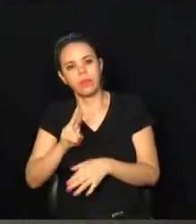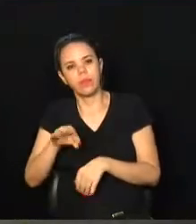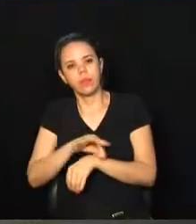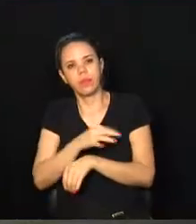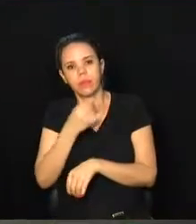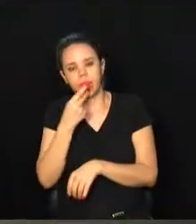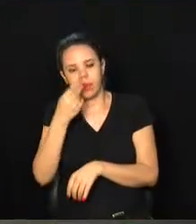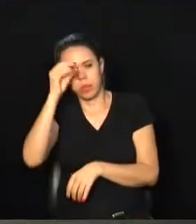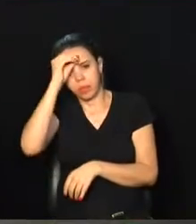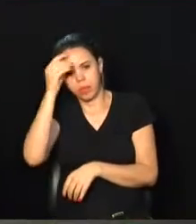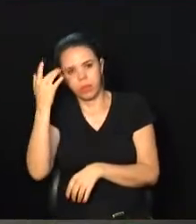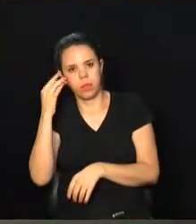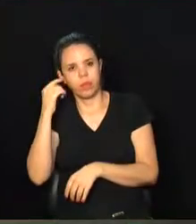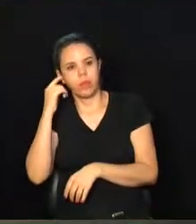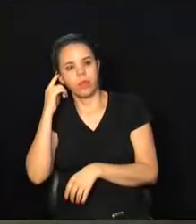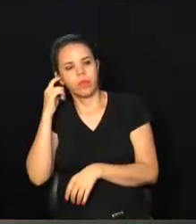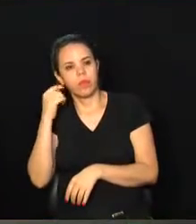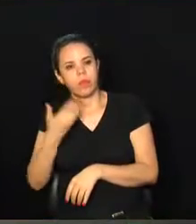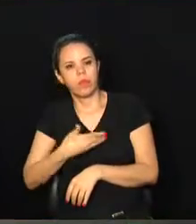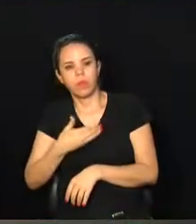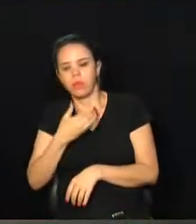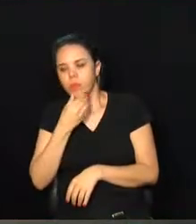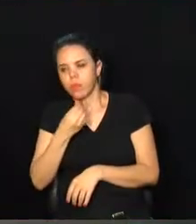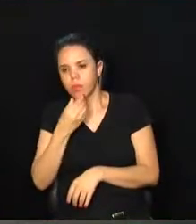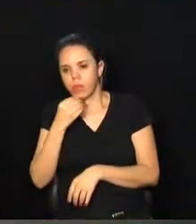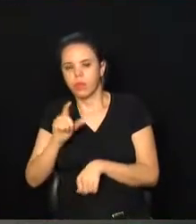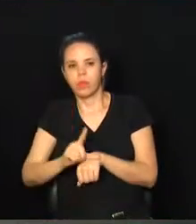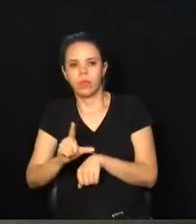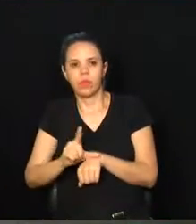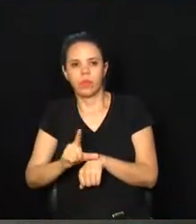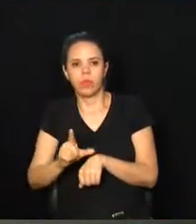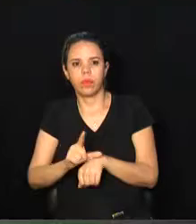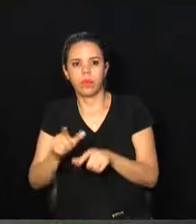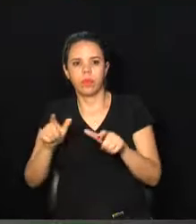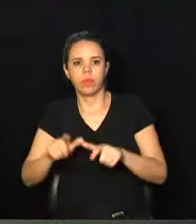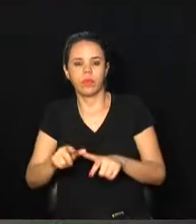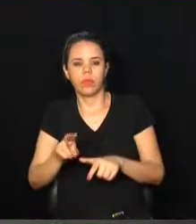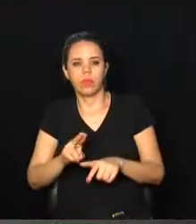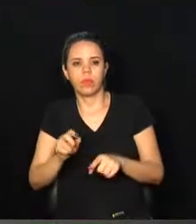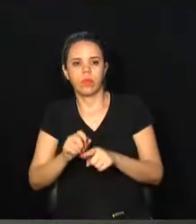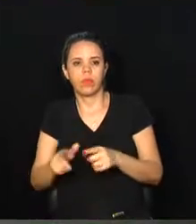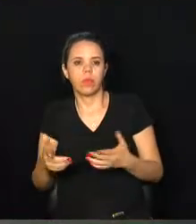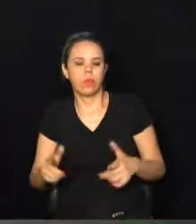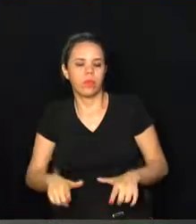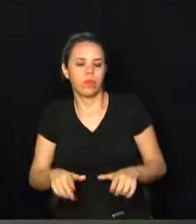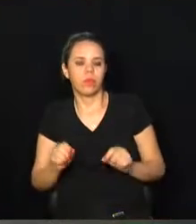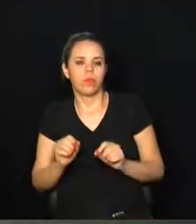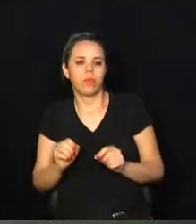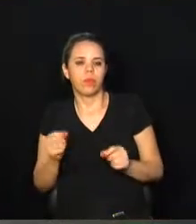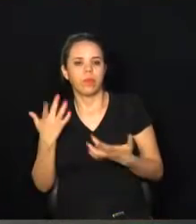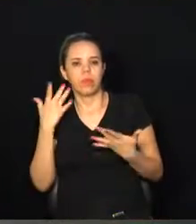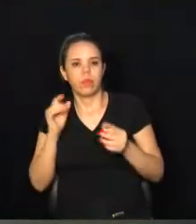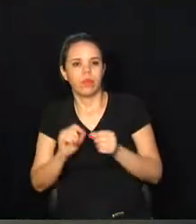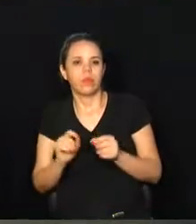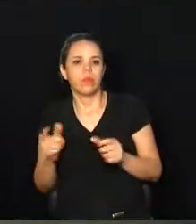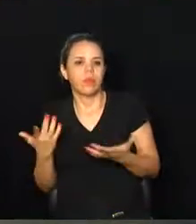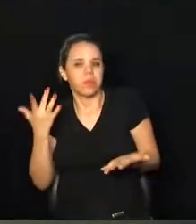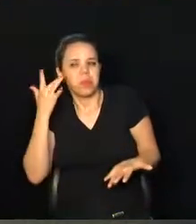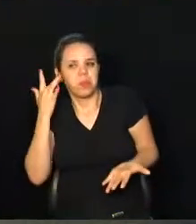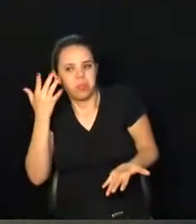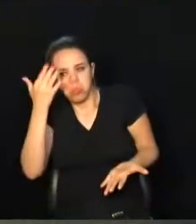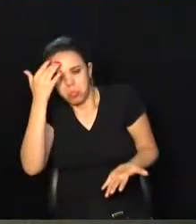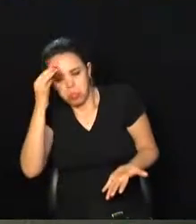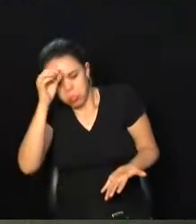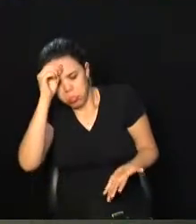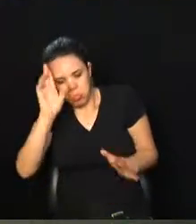gente não sabia. O cara vai fazer um espaço comercial para alocar, ele não sabe o uso. Então, o que vai ser? Não dá para a gente